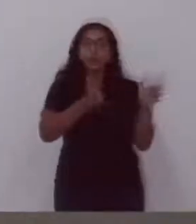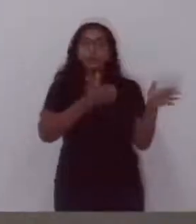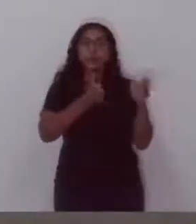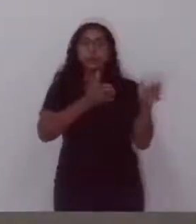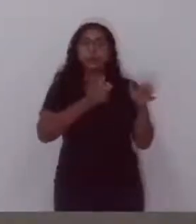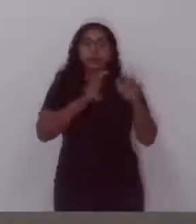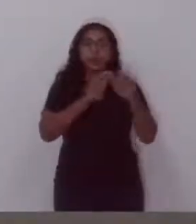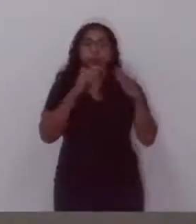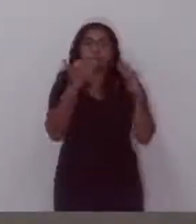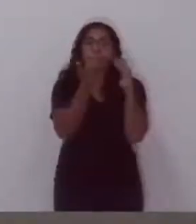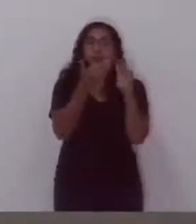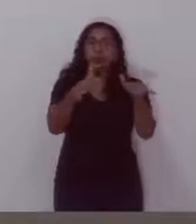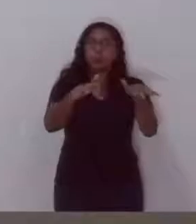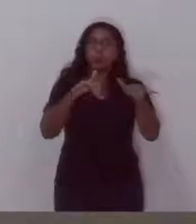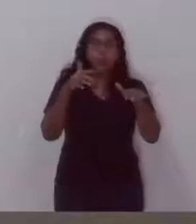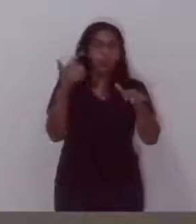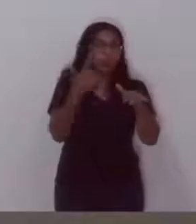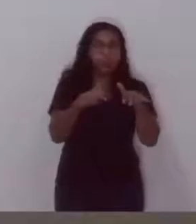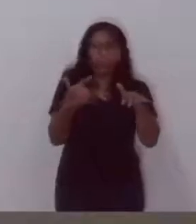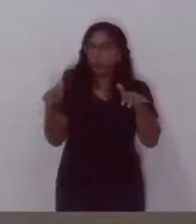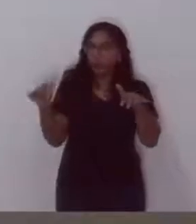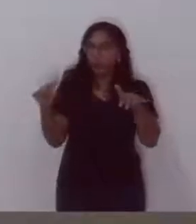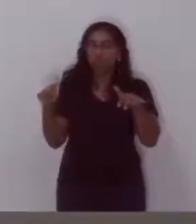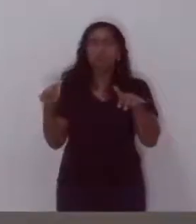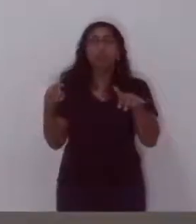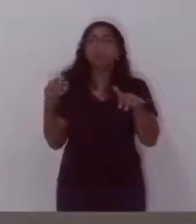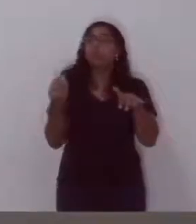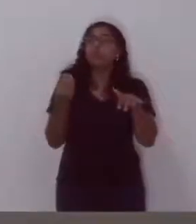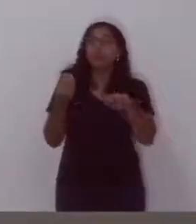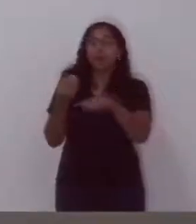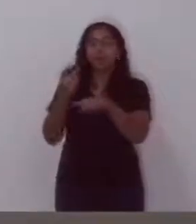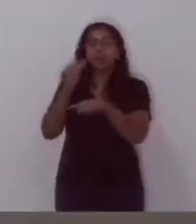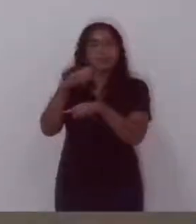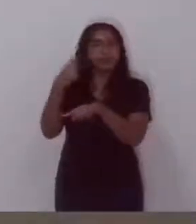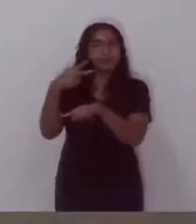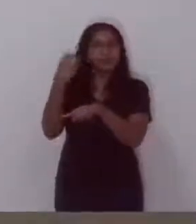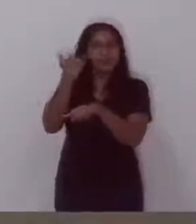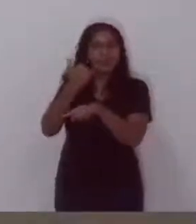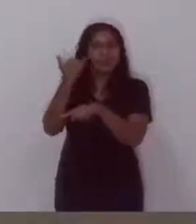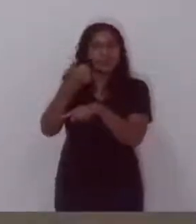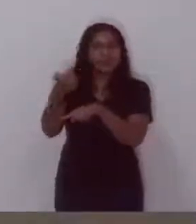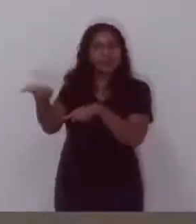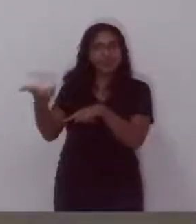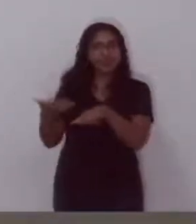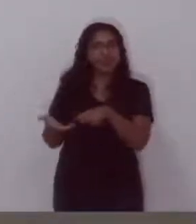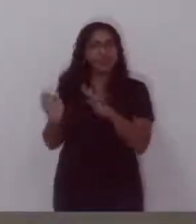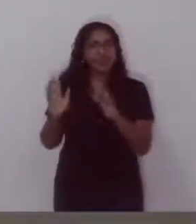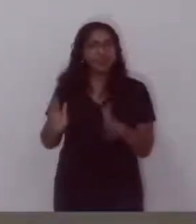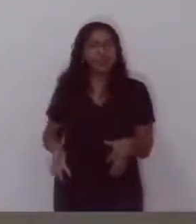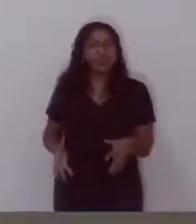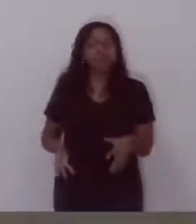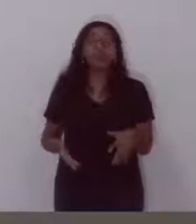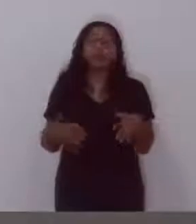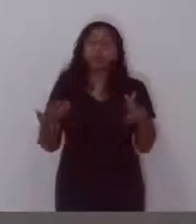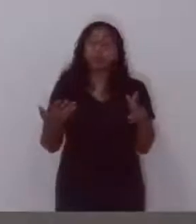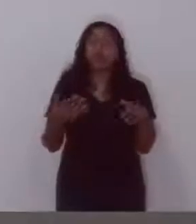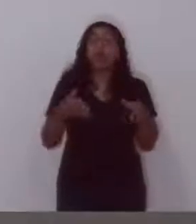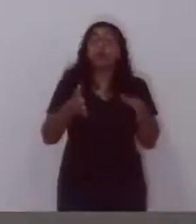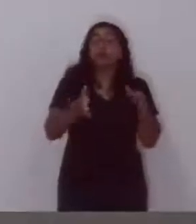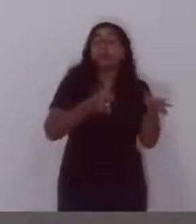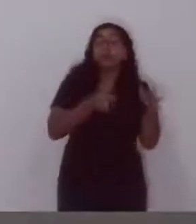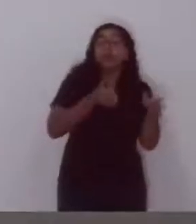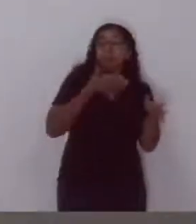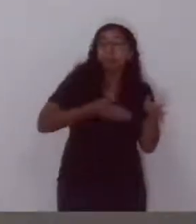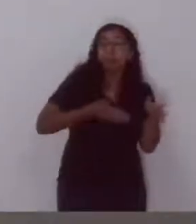trabalho, e falo que, vereadora Ana Genesini, os vereadores entram em recesso das sessões, né, porque o